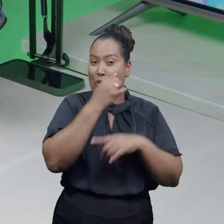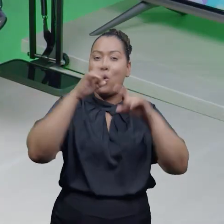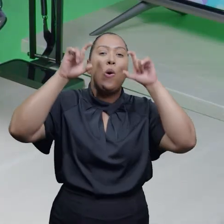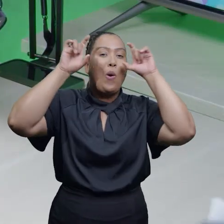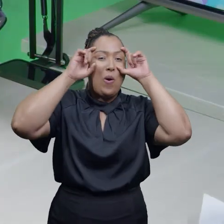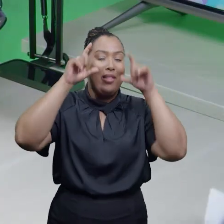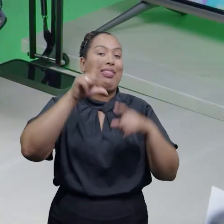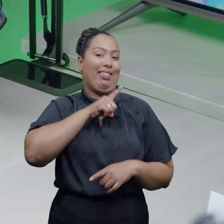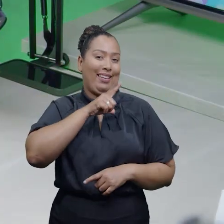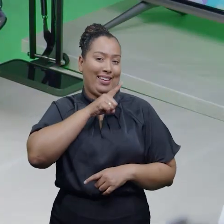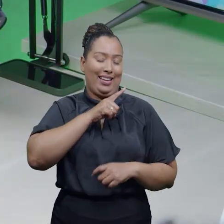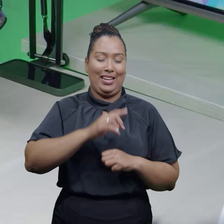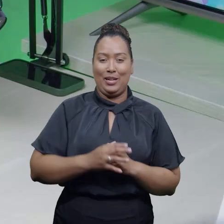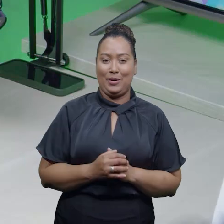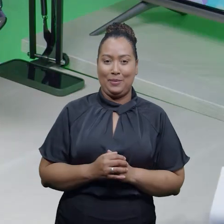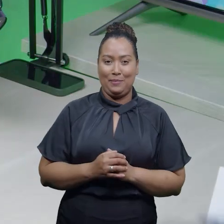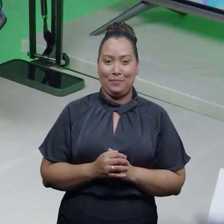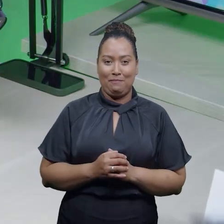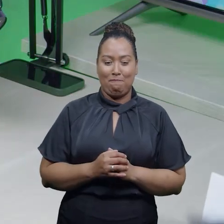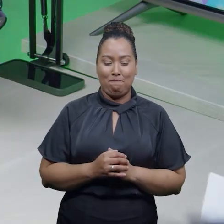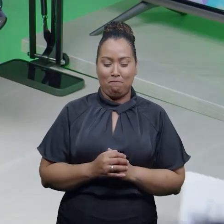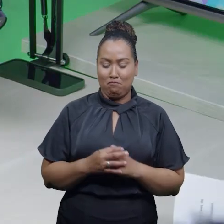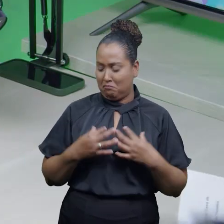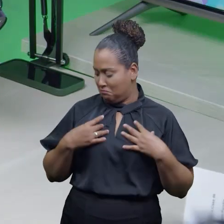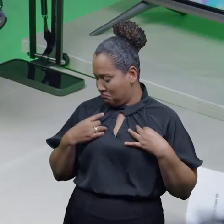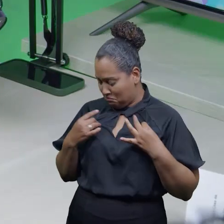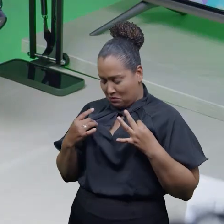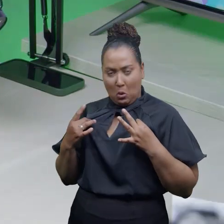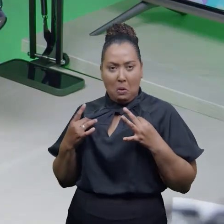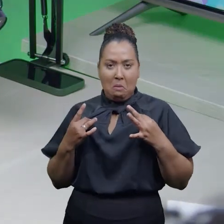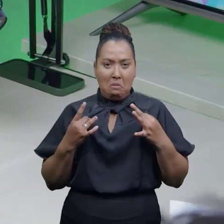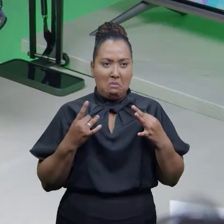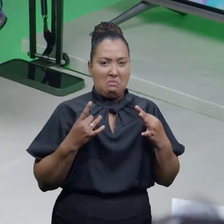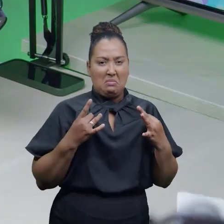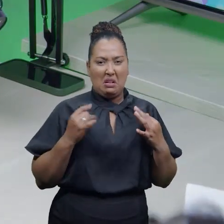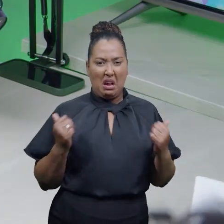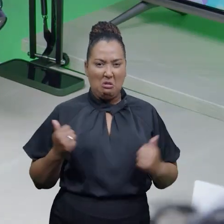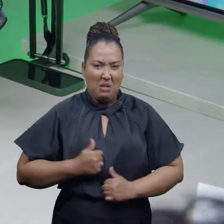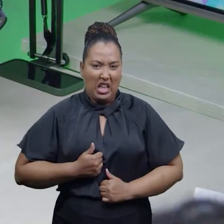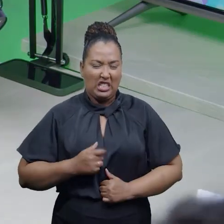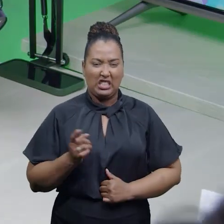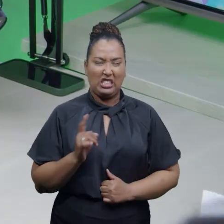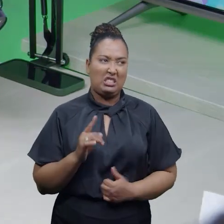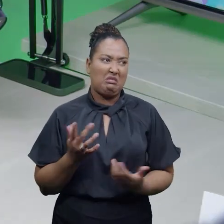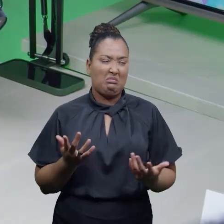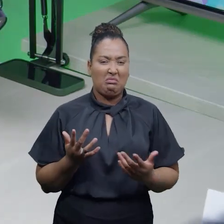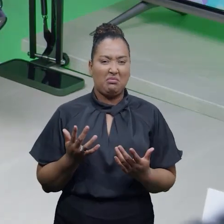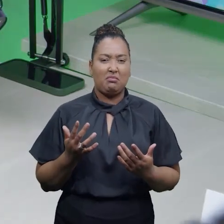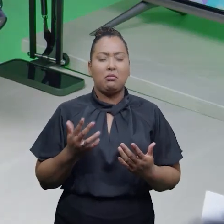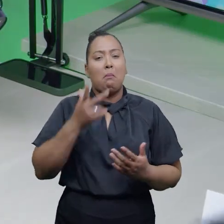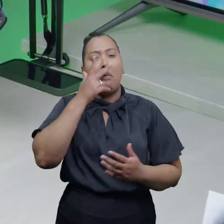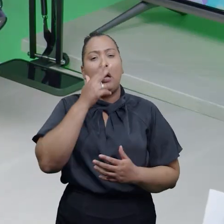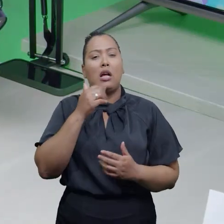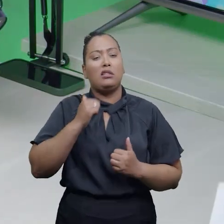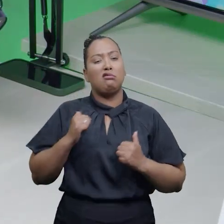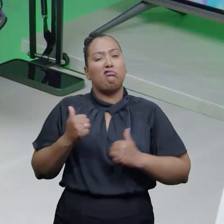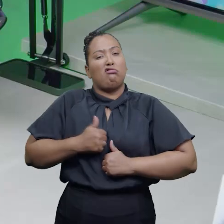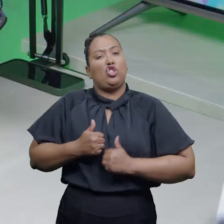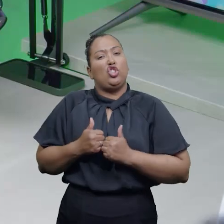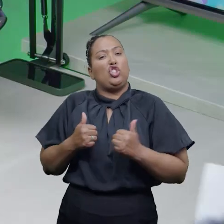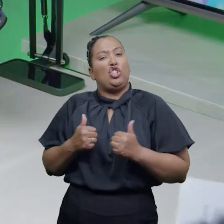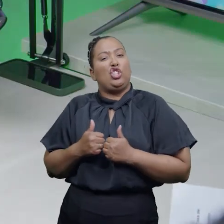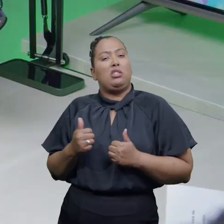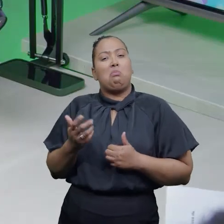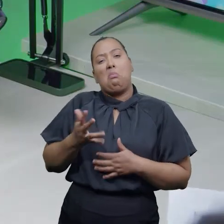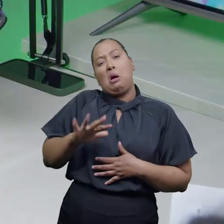estou usando óculos. Estou usando não vou nem dizer que isso é um blazer, uma